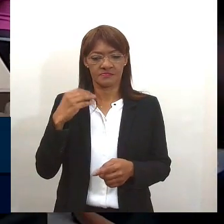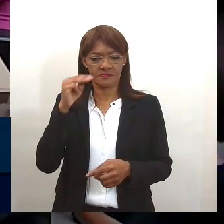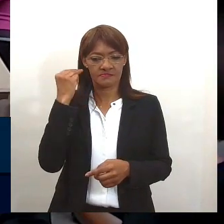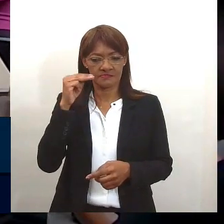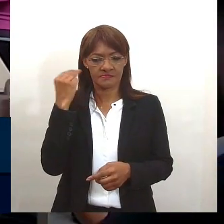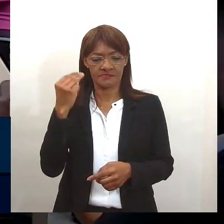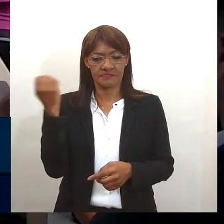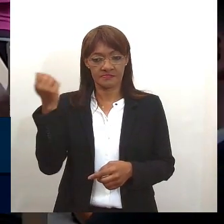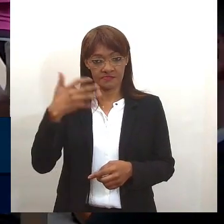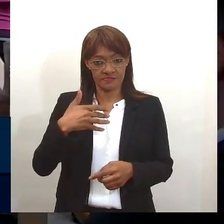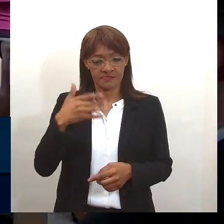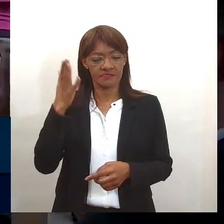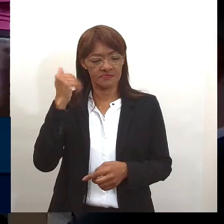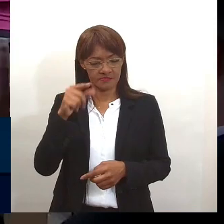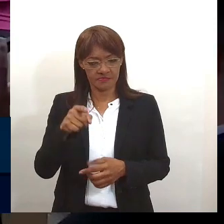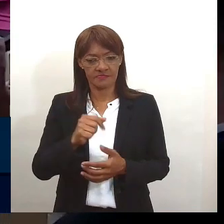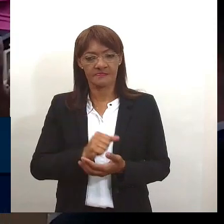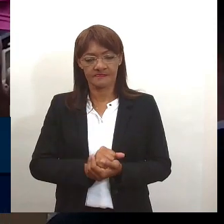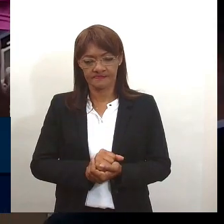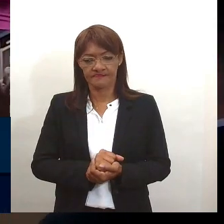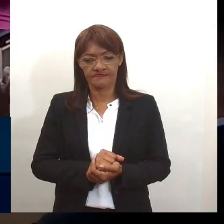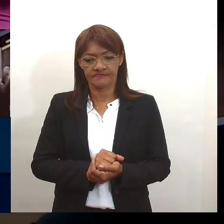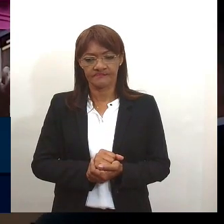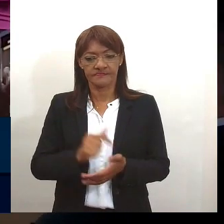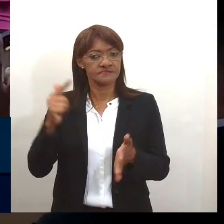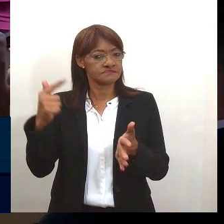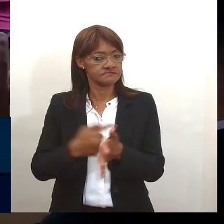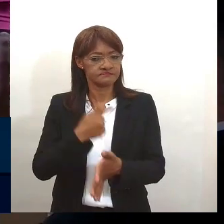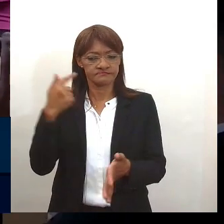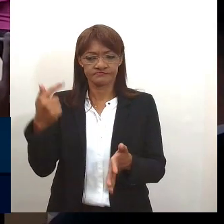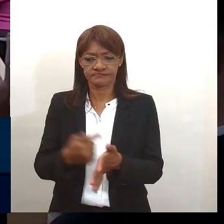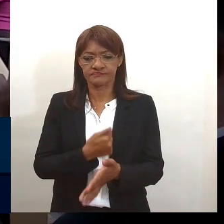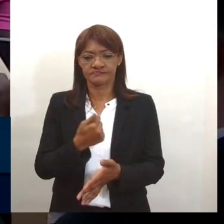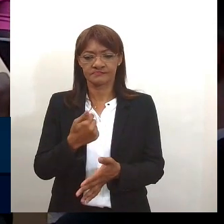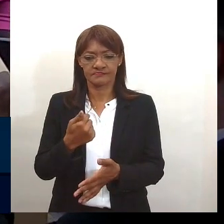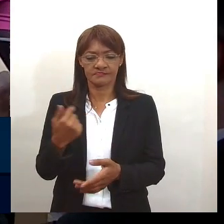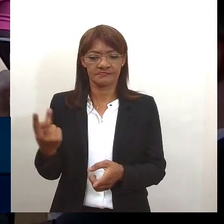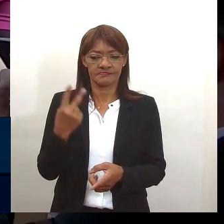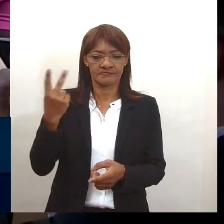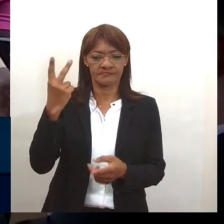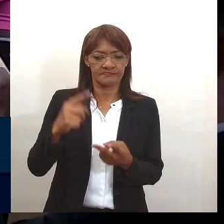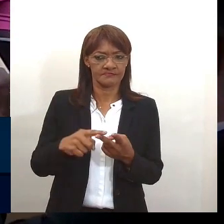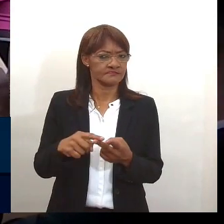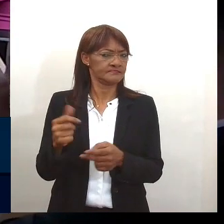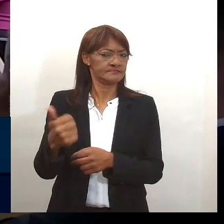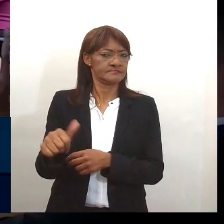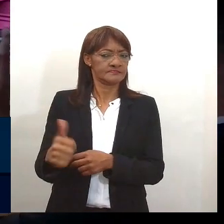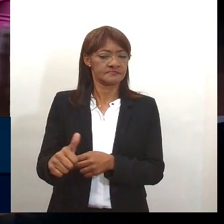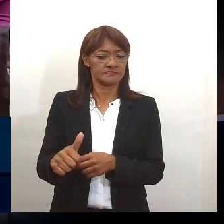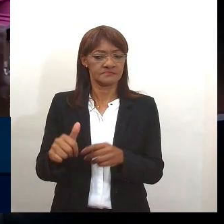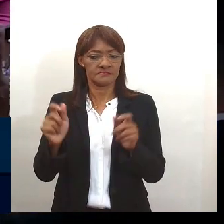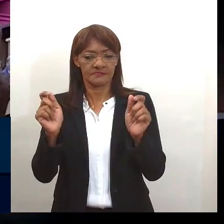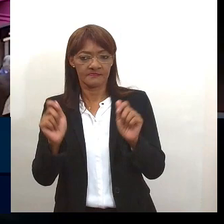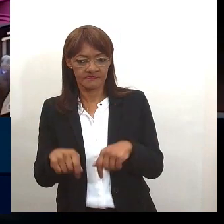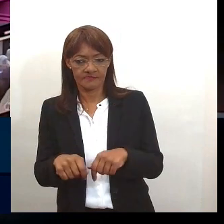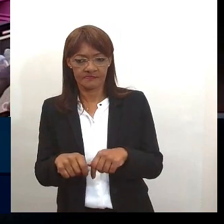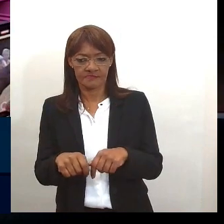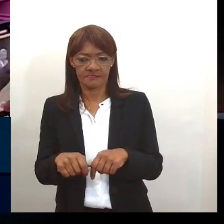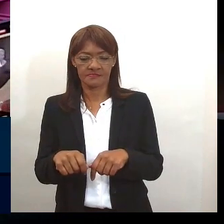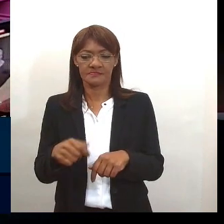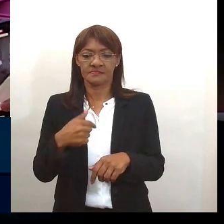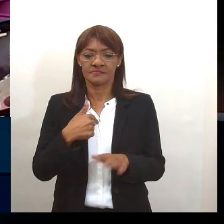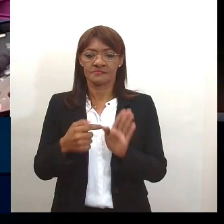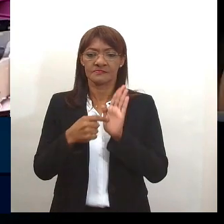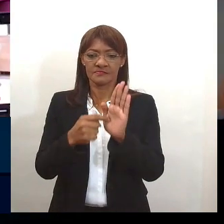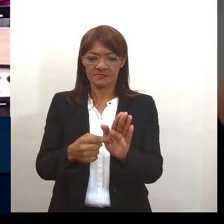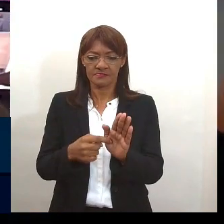Eles questionam, desvalorizam se a gente vai conseguir fazer. E eu queria mostrar aqui para vocês que a gente consegue sim. E esse é o resultado